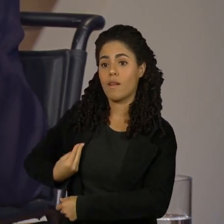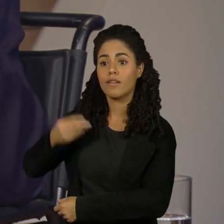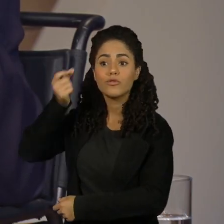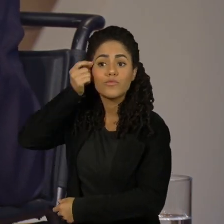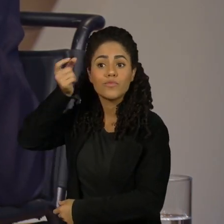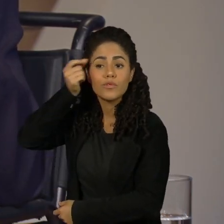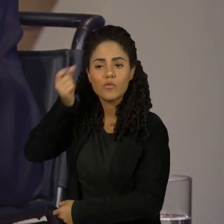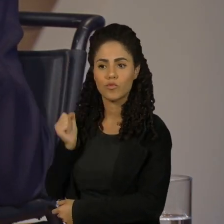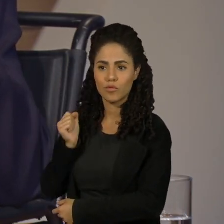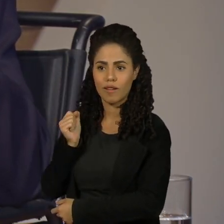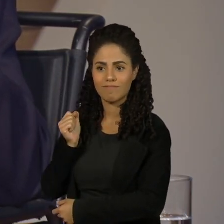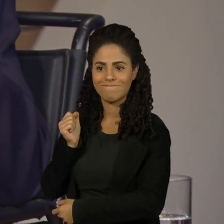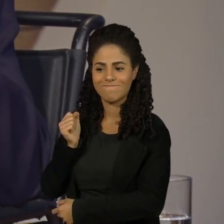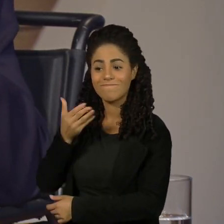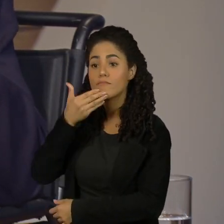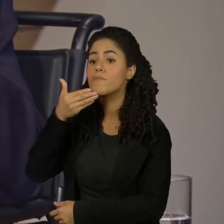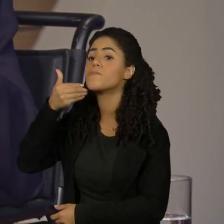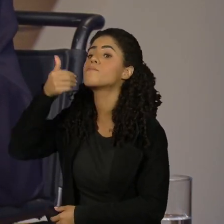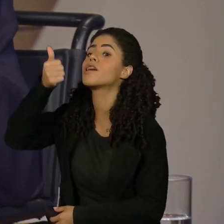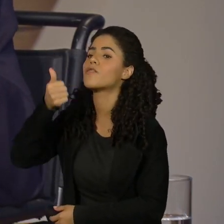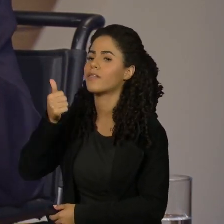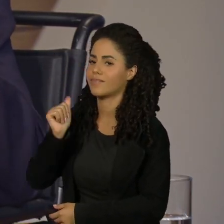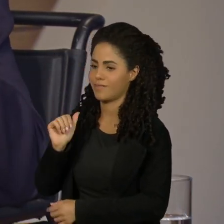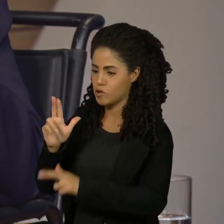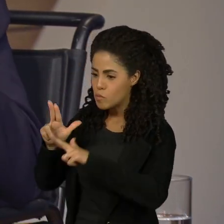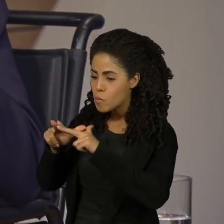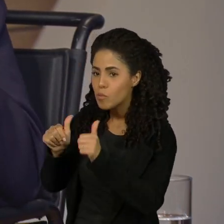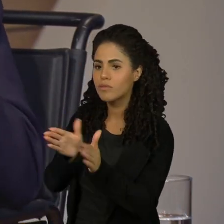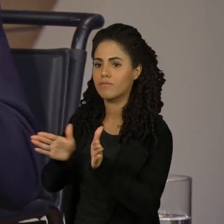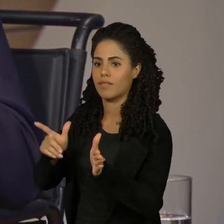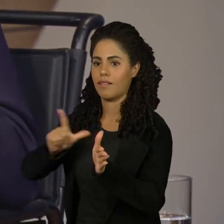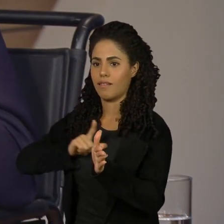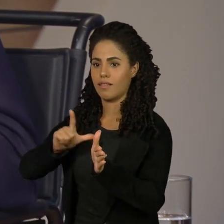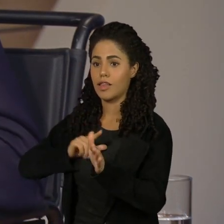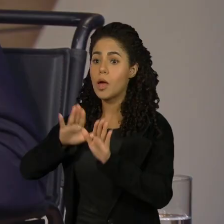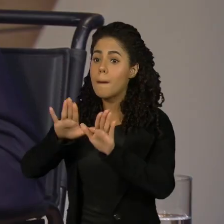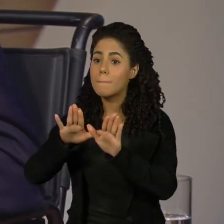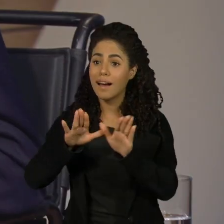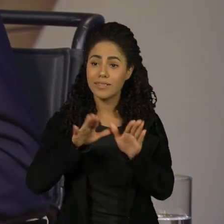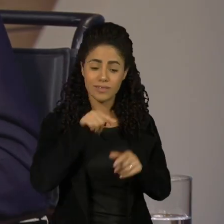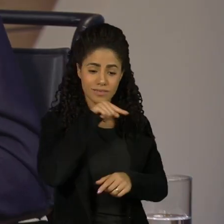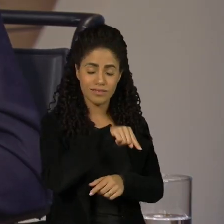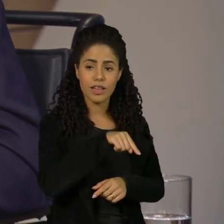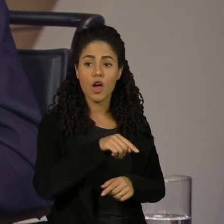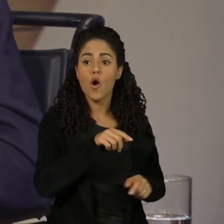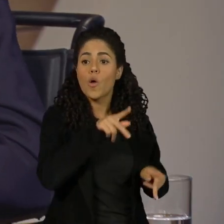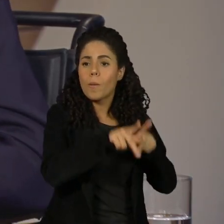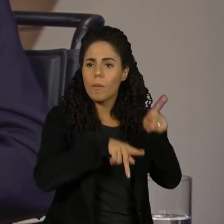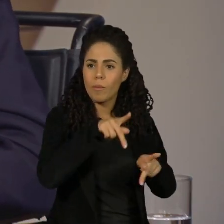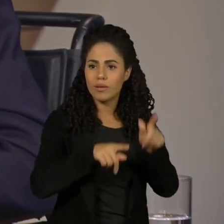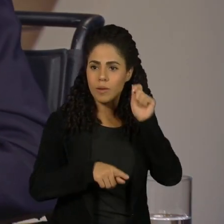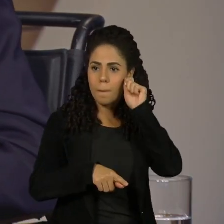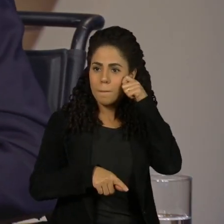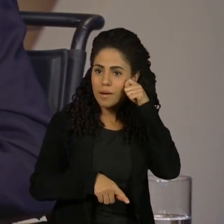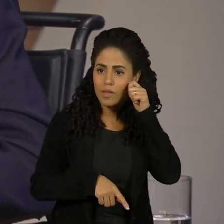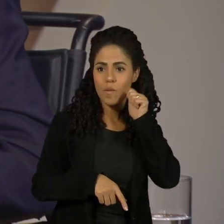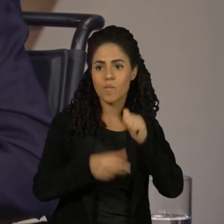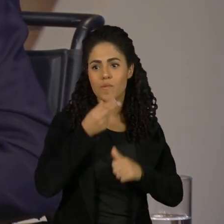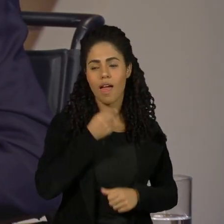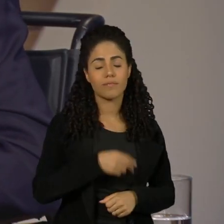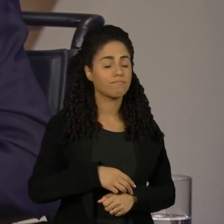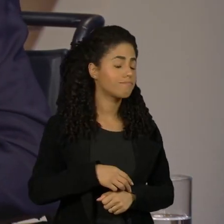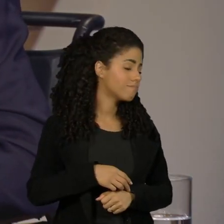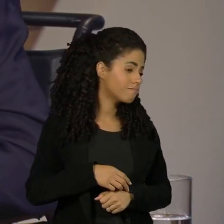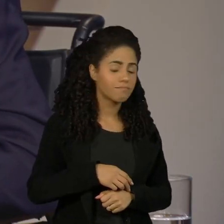sociocultural talvez um pouquinho maior, e ela não diminuiu a incidência do HIV entre homens